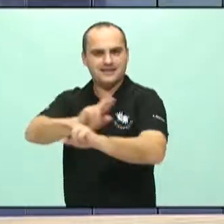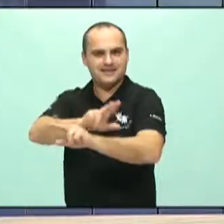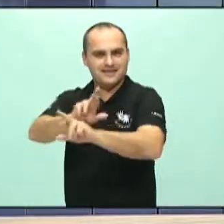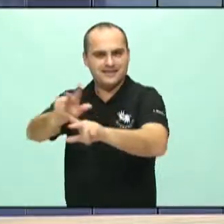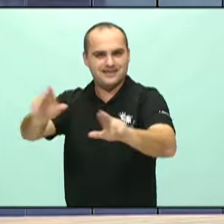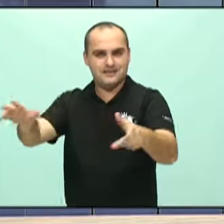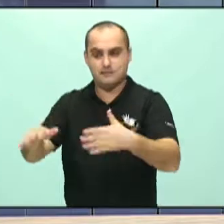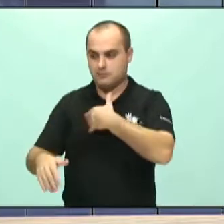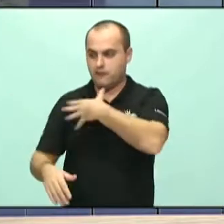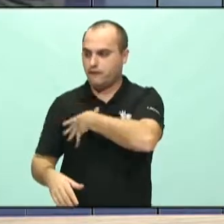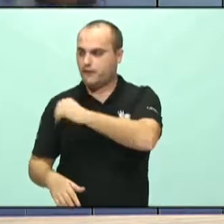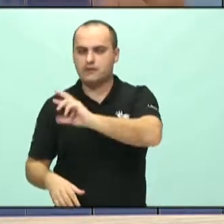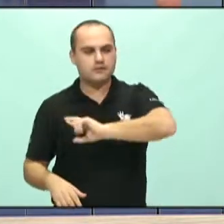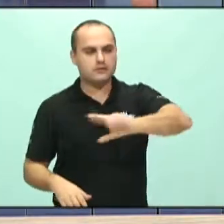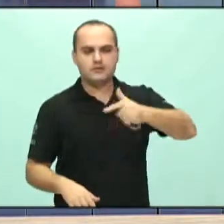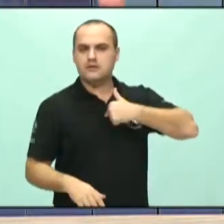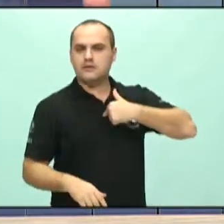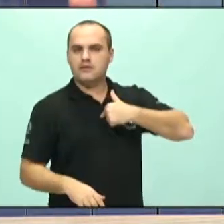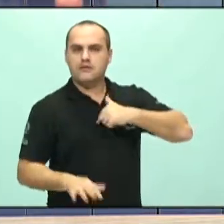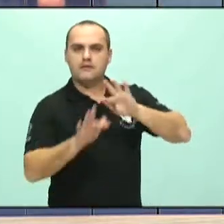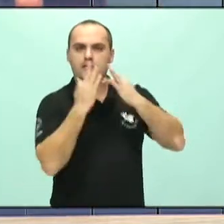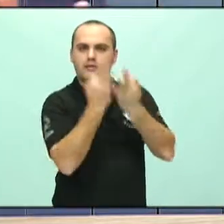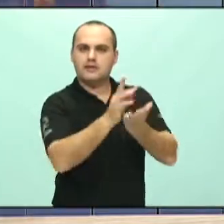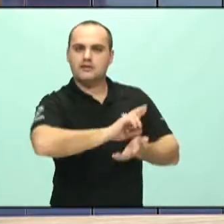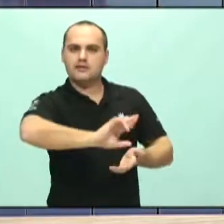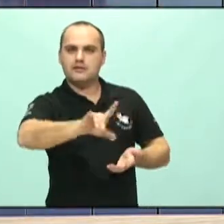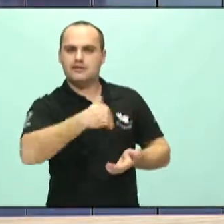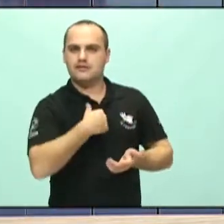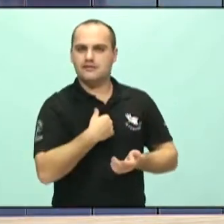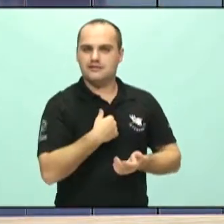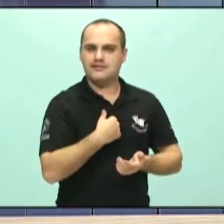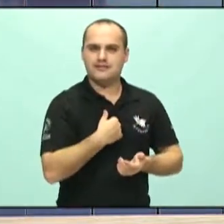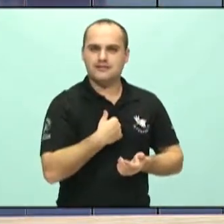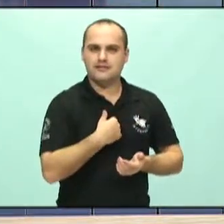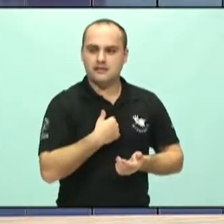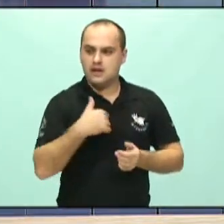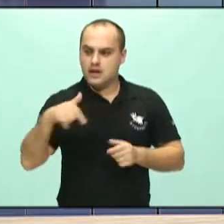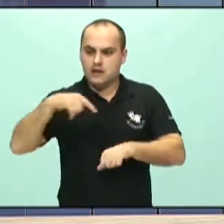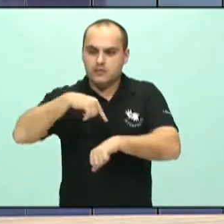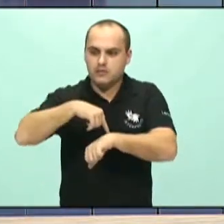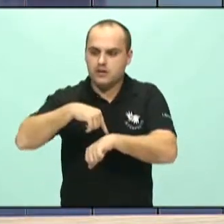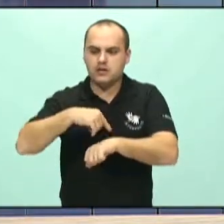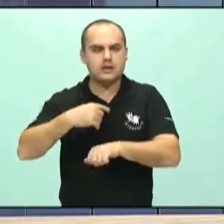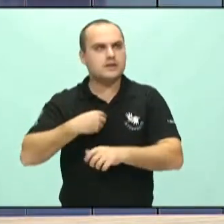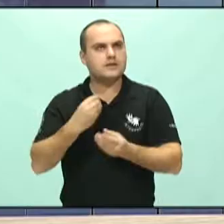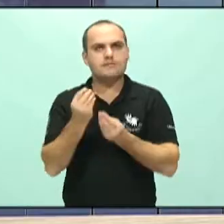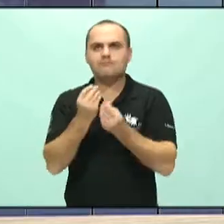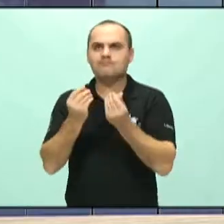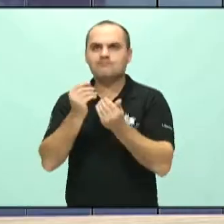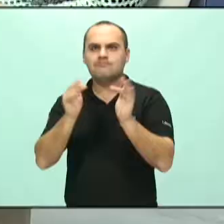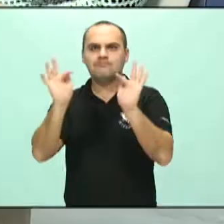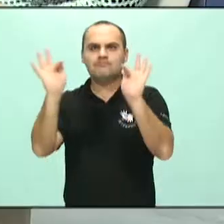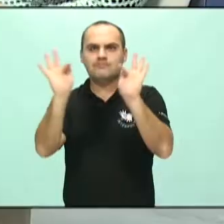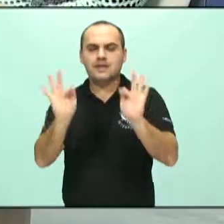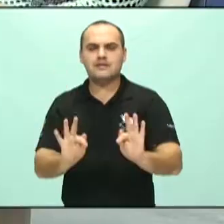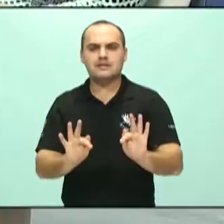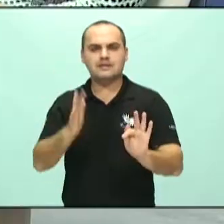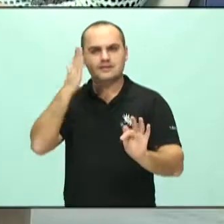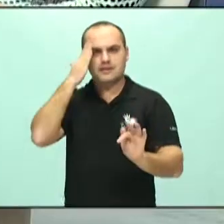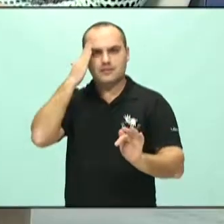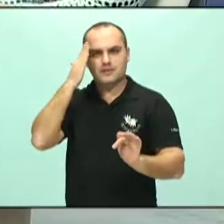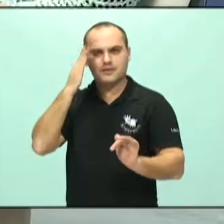são diferentes da gente, a nossa família é diferente da gente. E no momento a gente vai se sentir mais feliz quando a gente tiver essa palavra